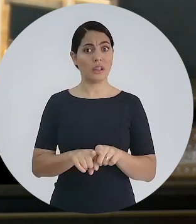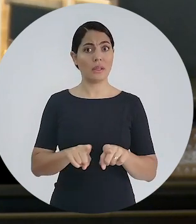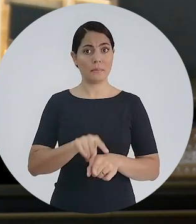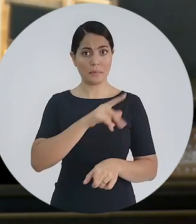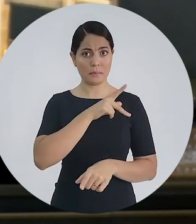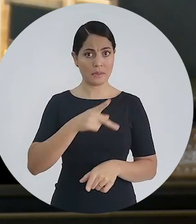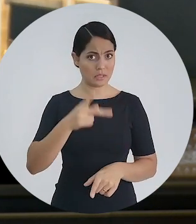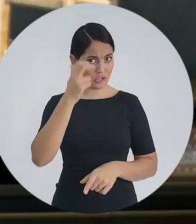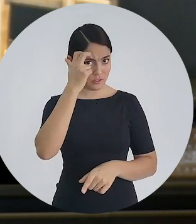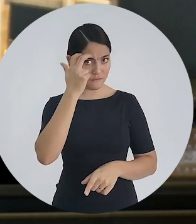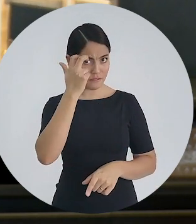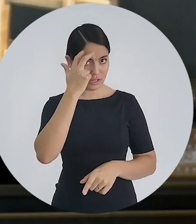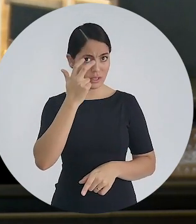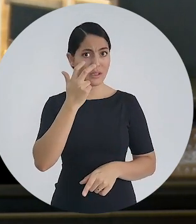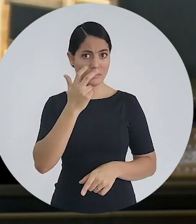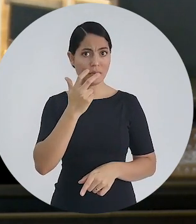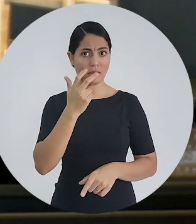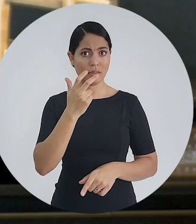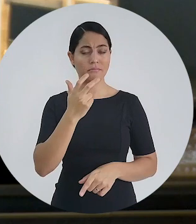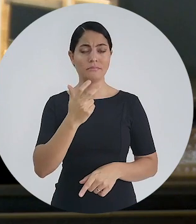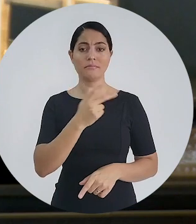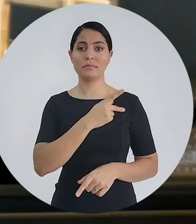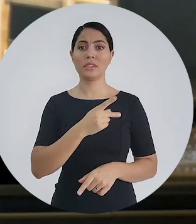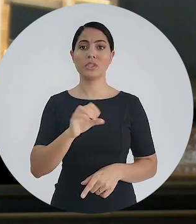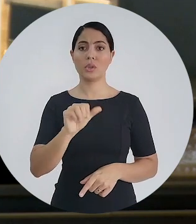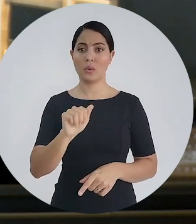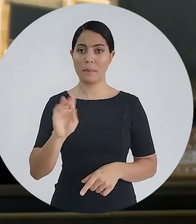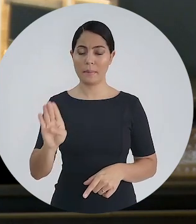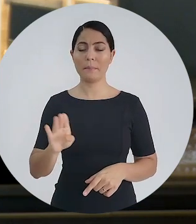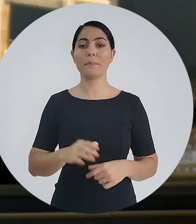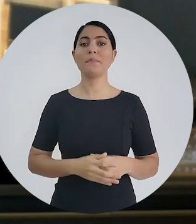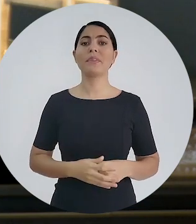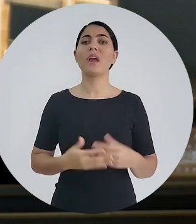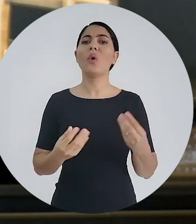os presidentes das entidades signatárias do pacto,